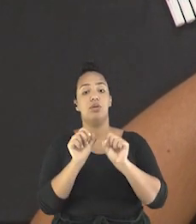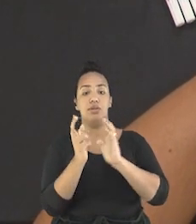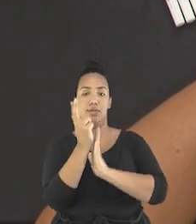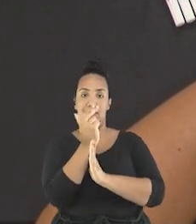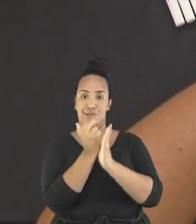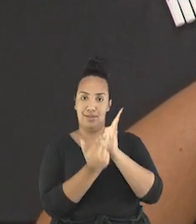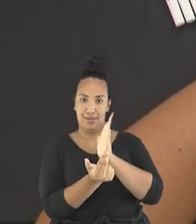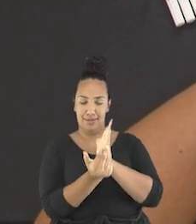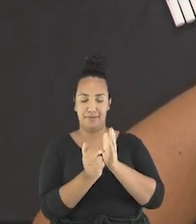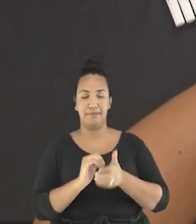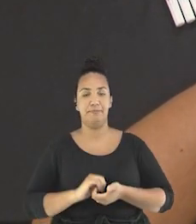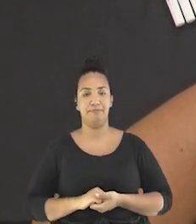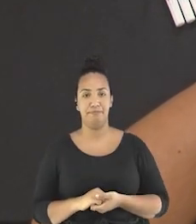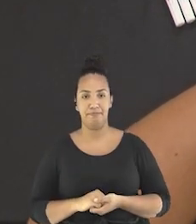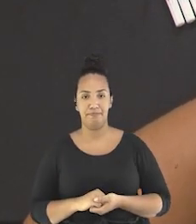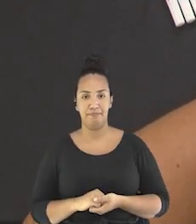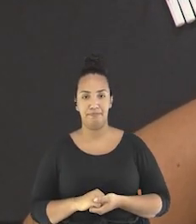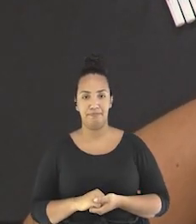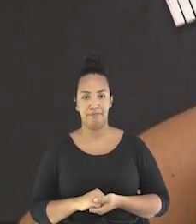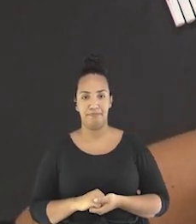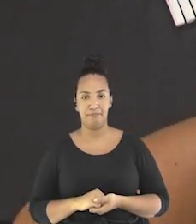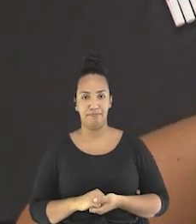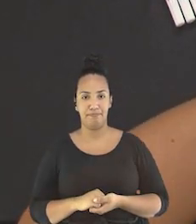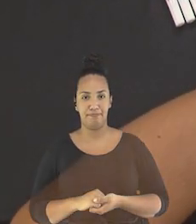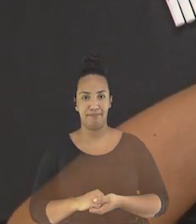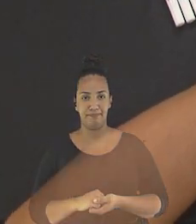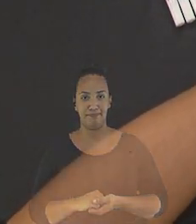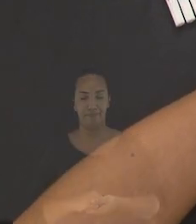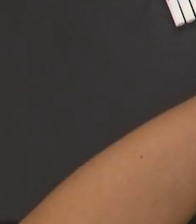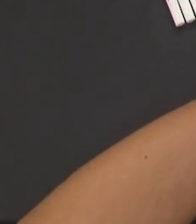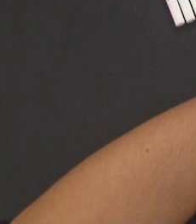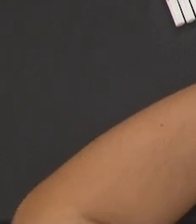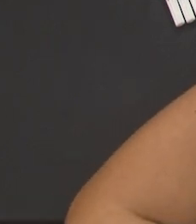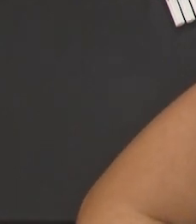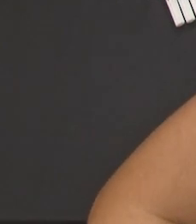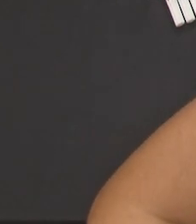vamos utilizar o desenho nesse momento.